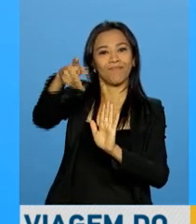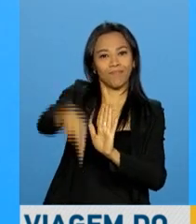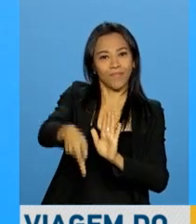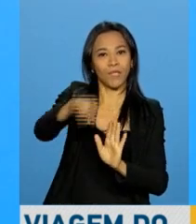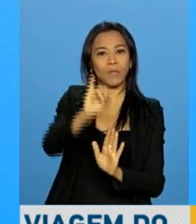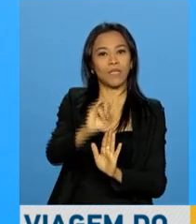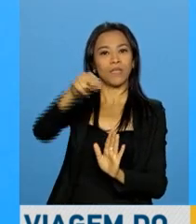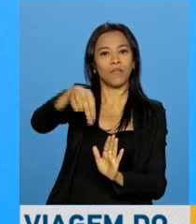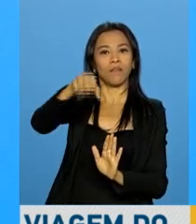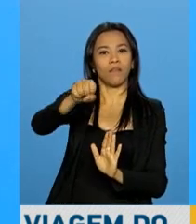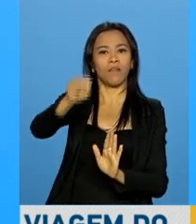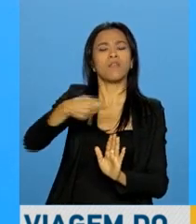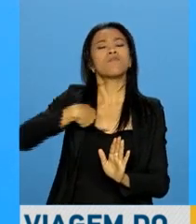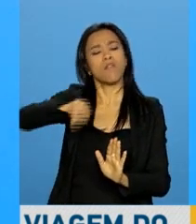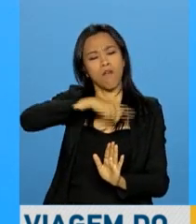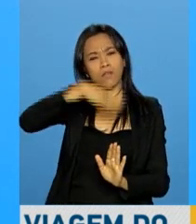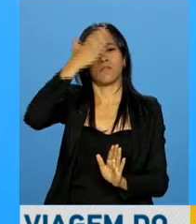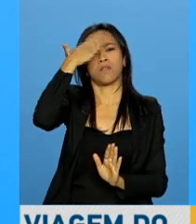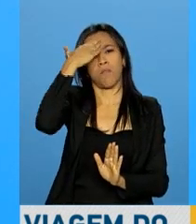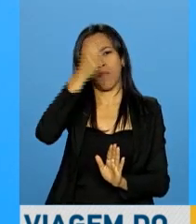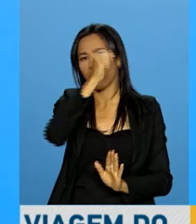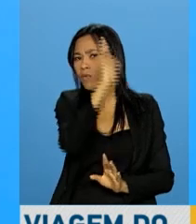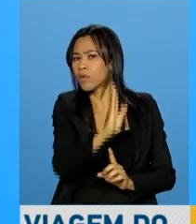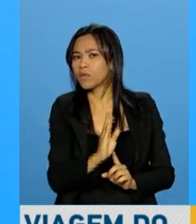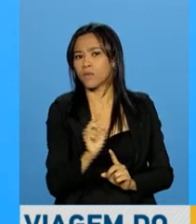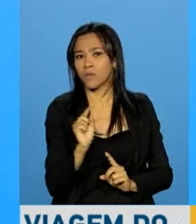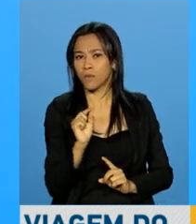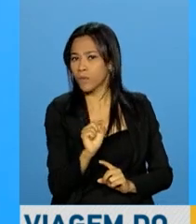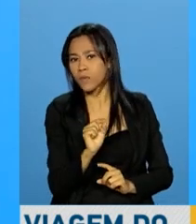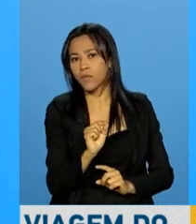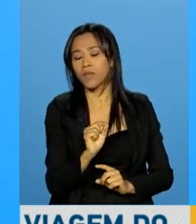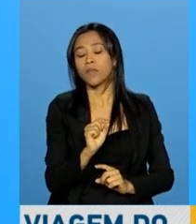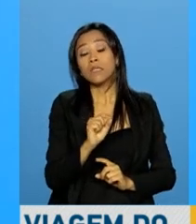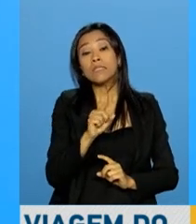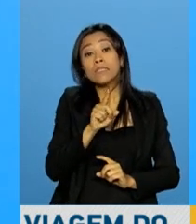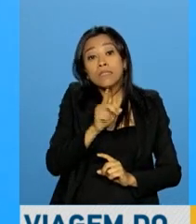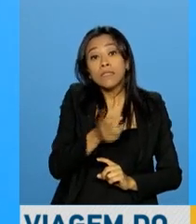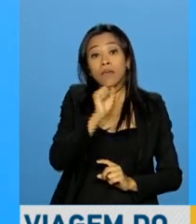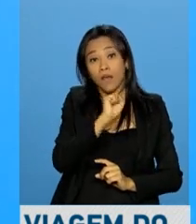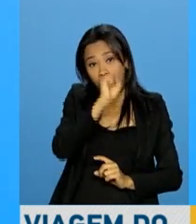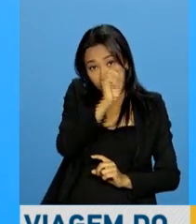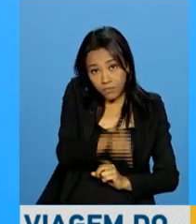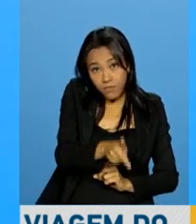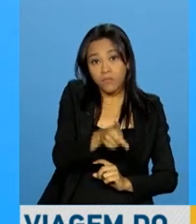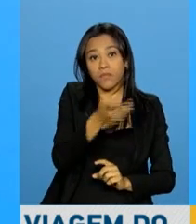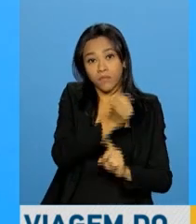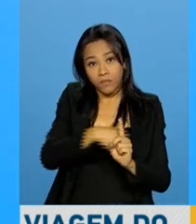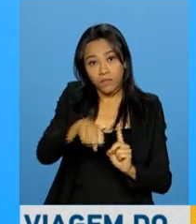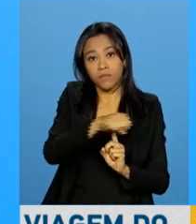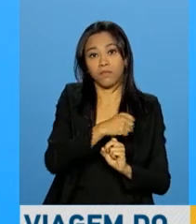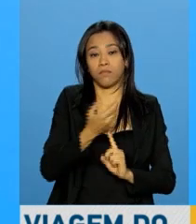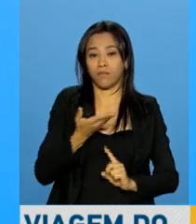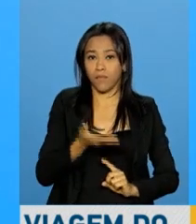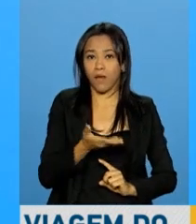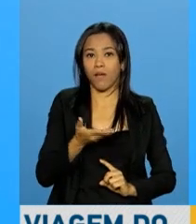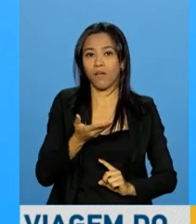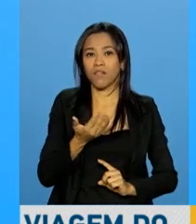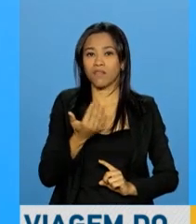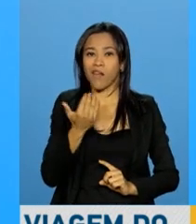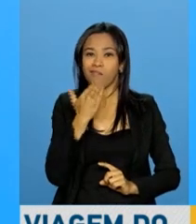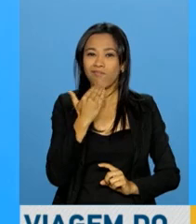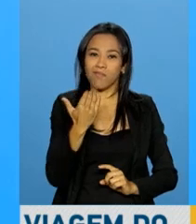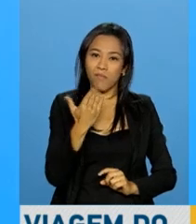Reconhecemos no nosso país que a Previdência Social ficou